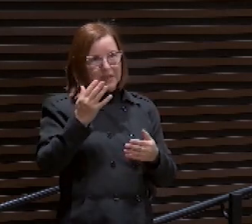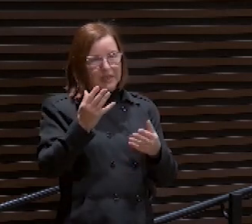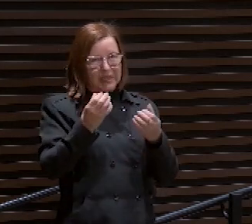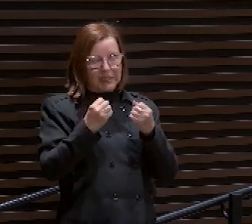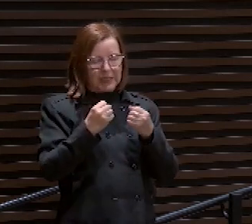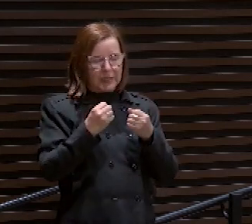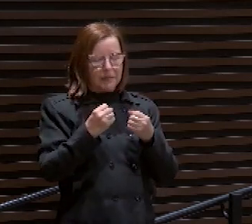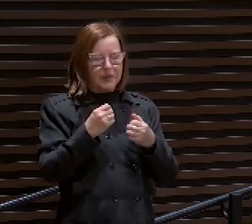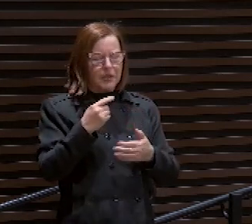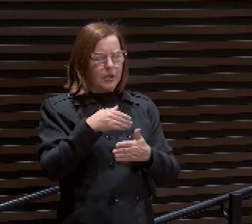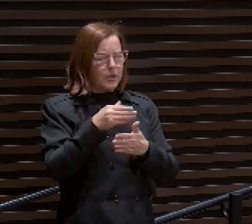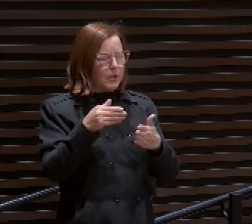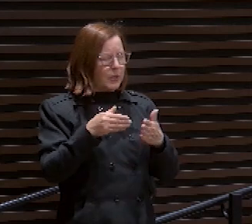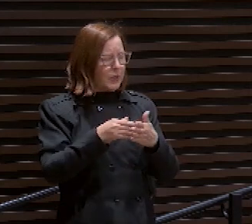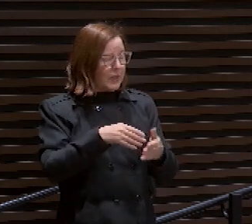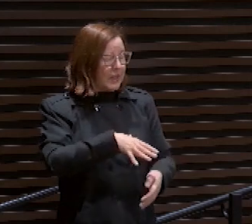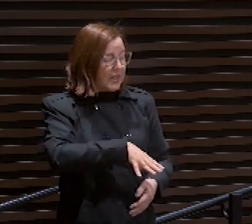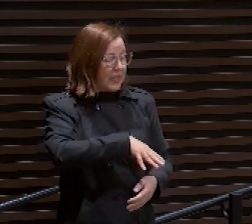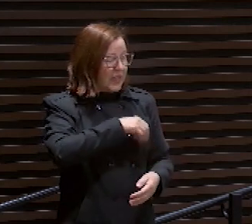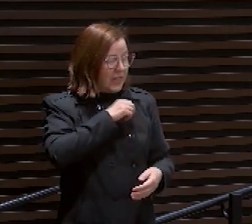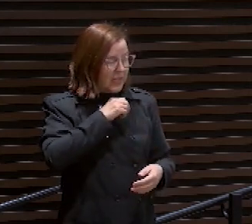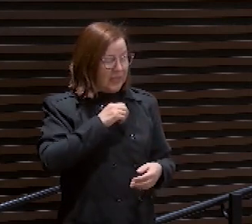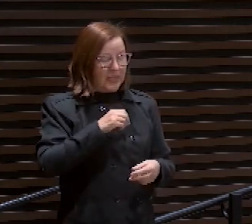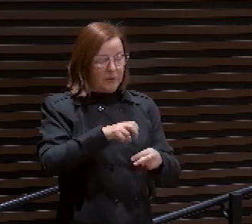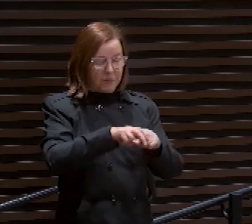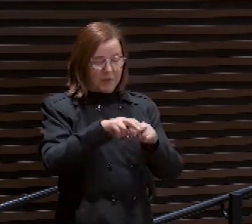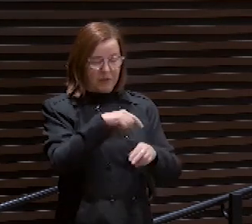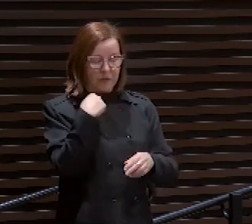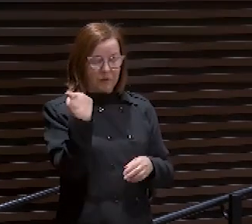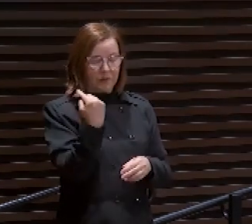Pedro 2, 23 e 24.